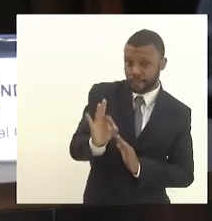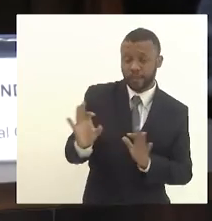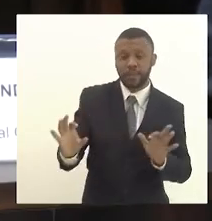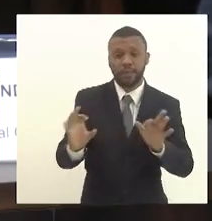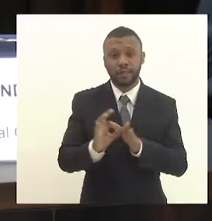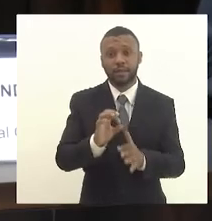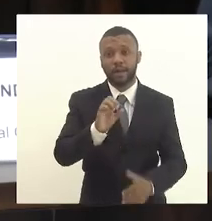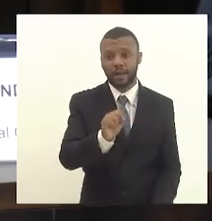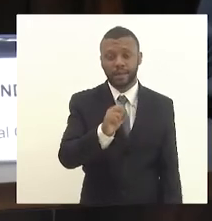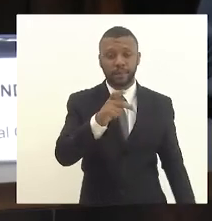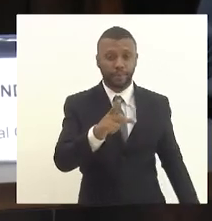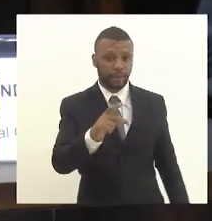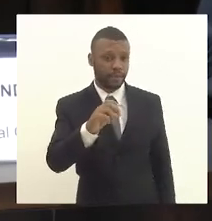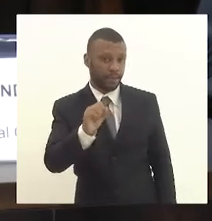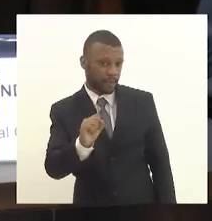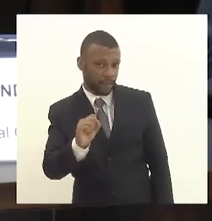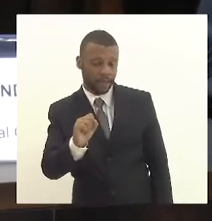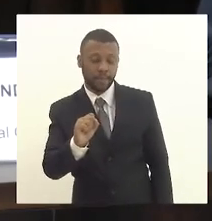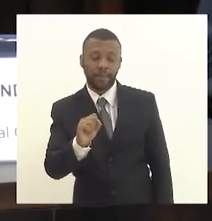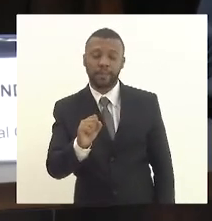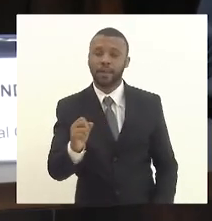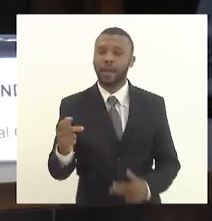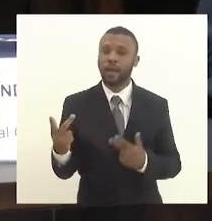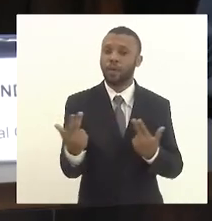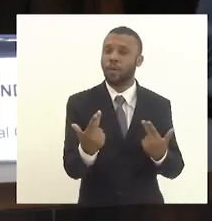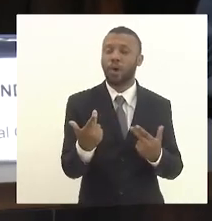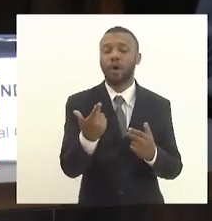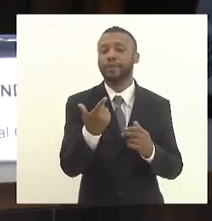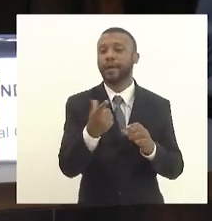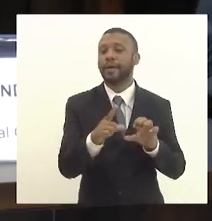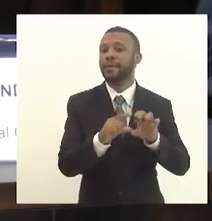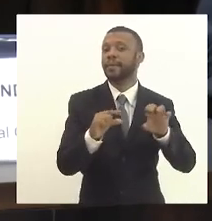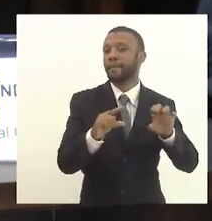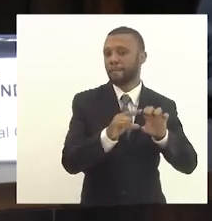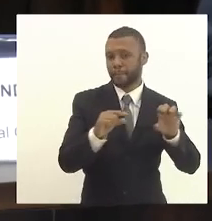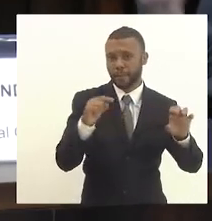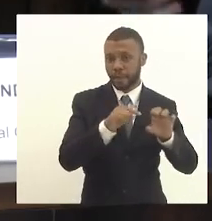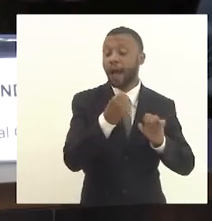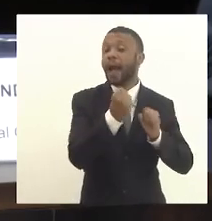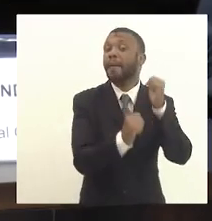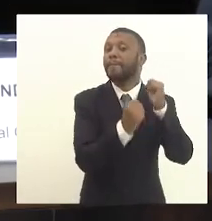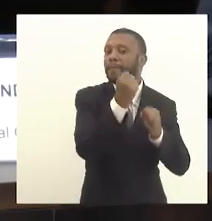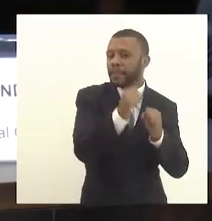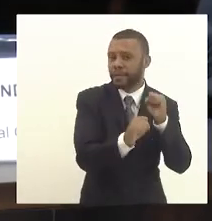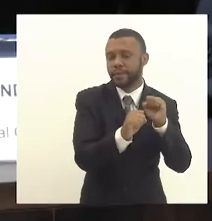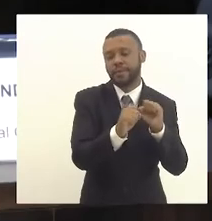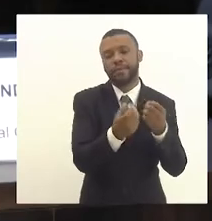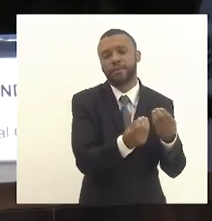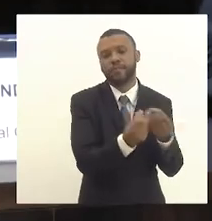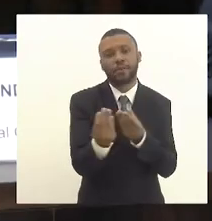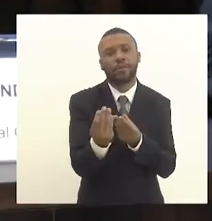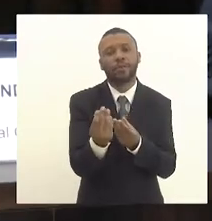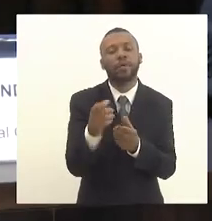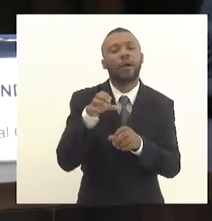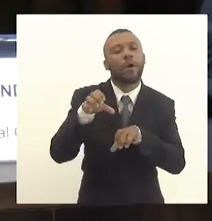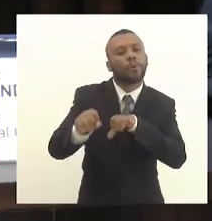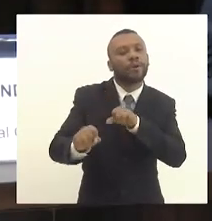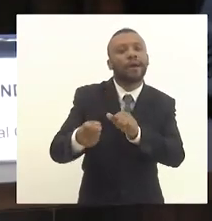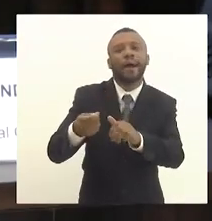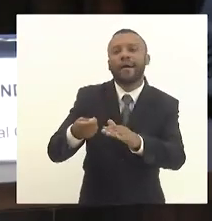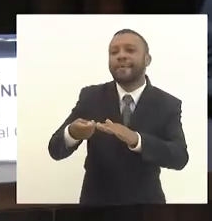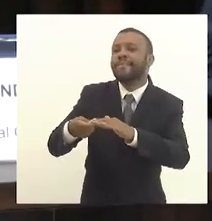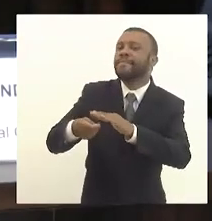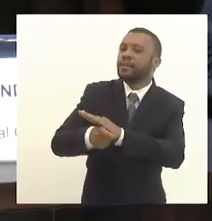ou das empresas concessionárias, a gente também buscar financiamentos diretos ali com